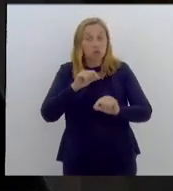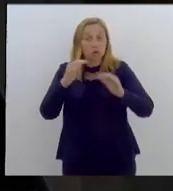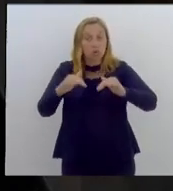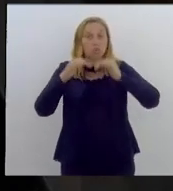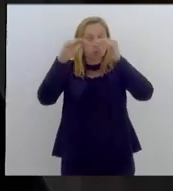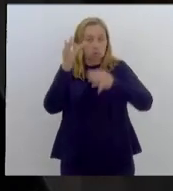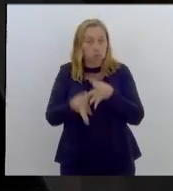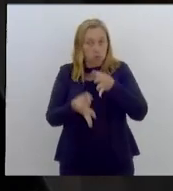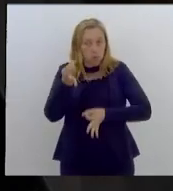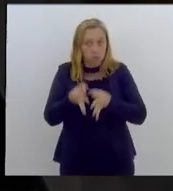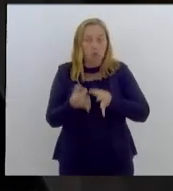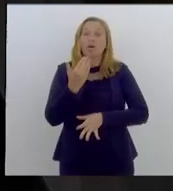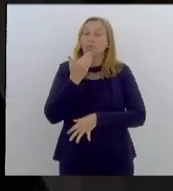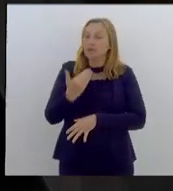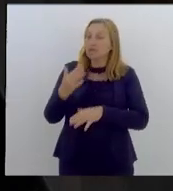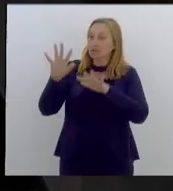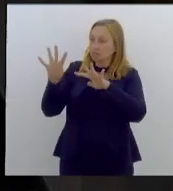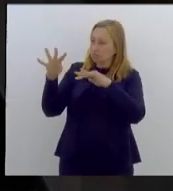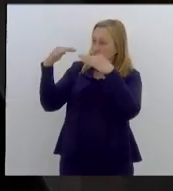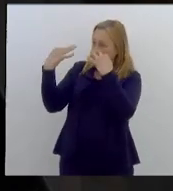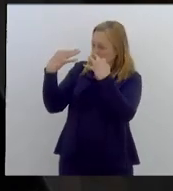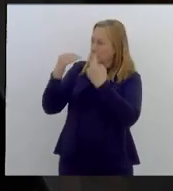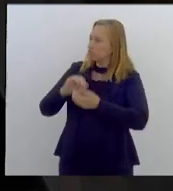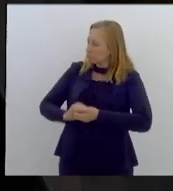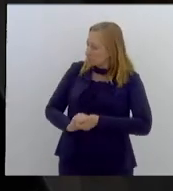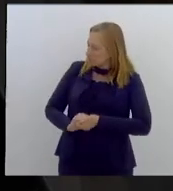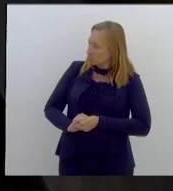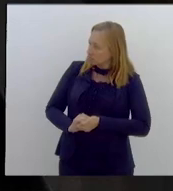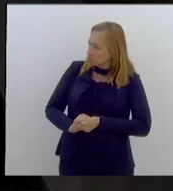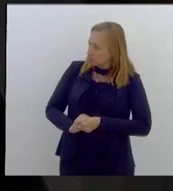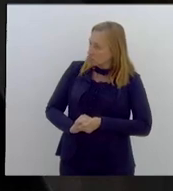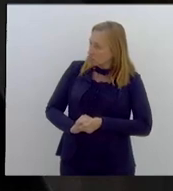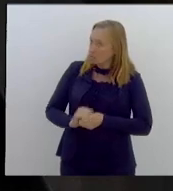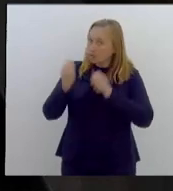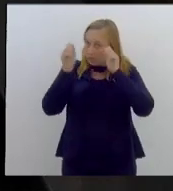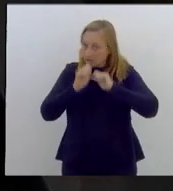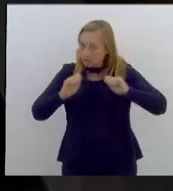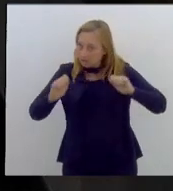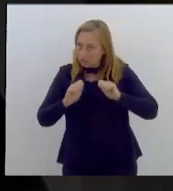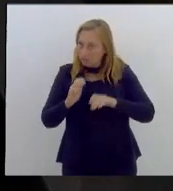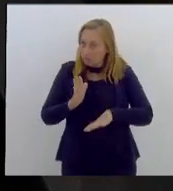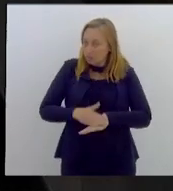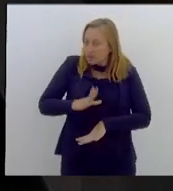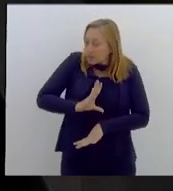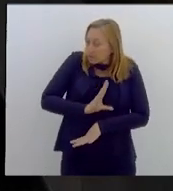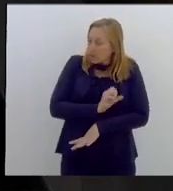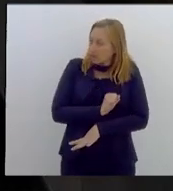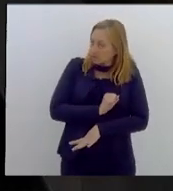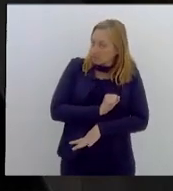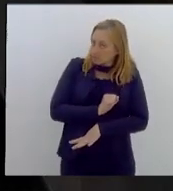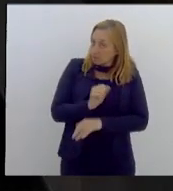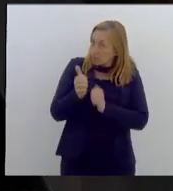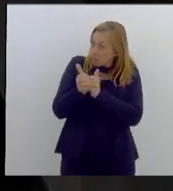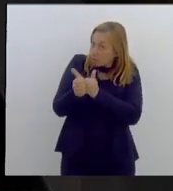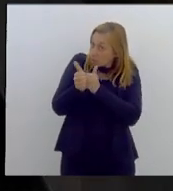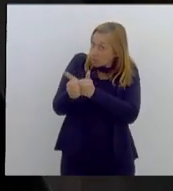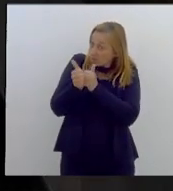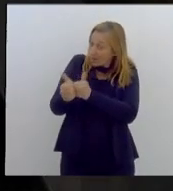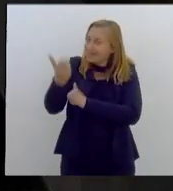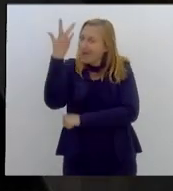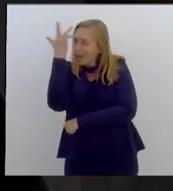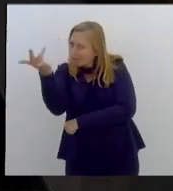Supremo. Queria pedir a Vossa Excelência que os seus assessores mais queridos acompanhassem